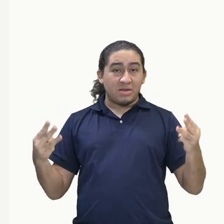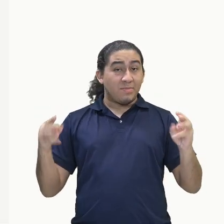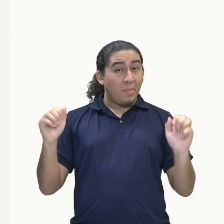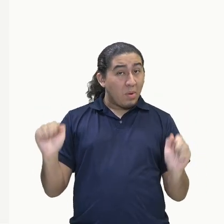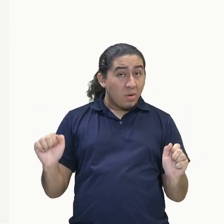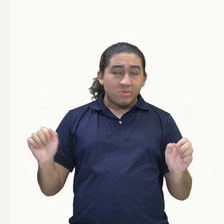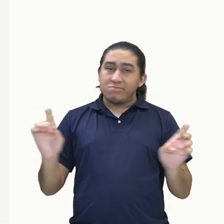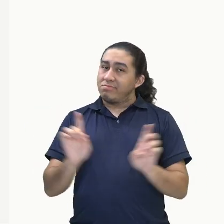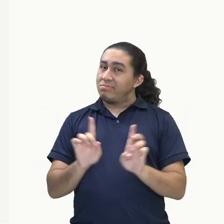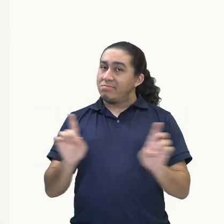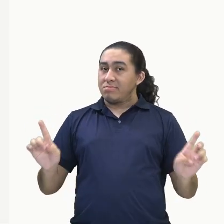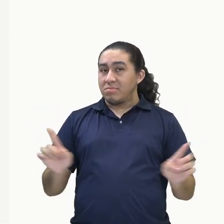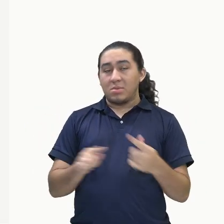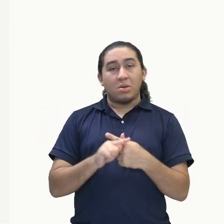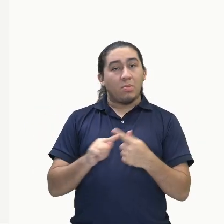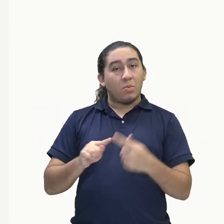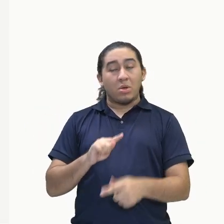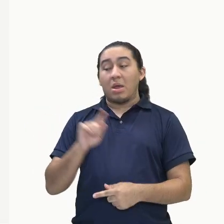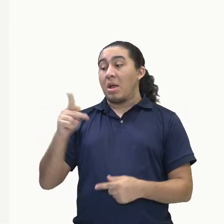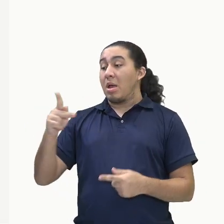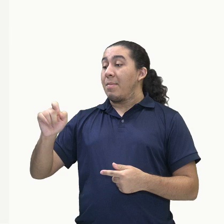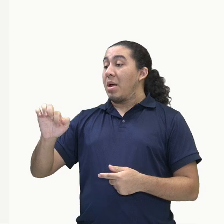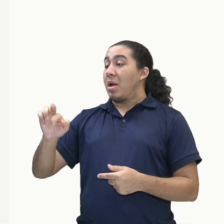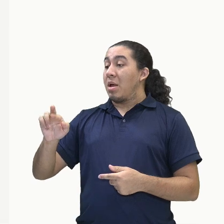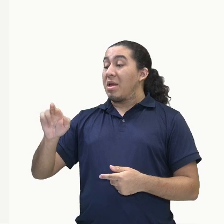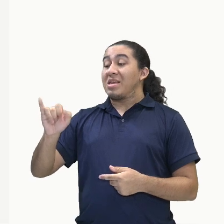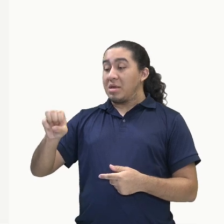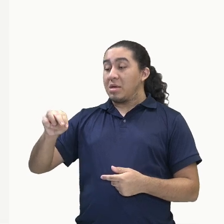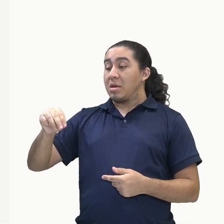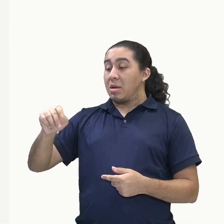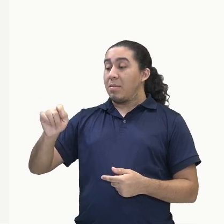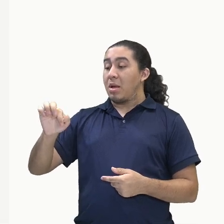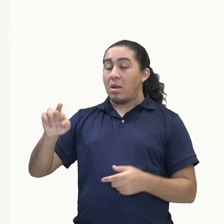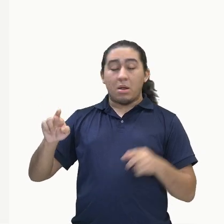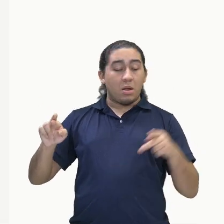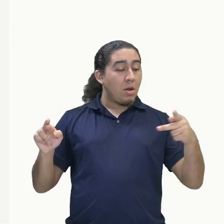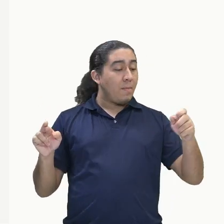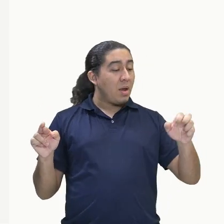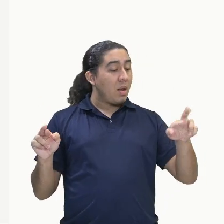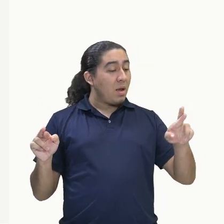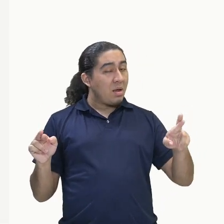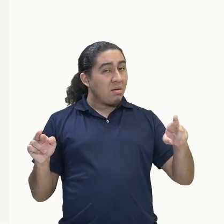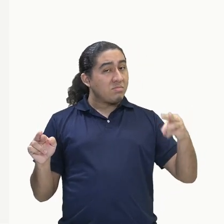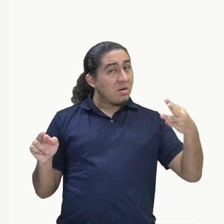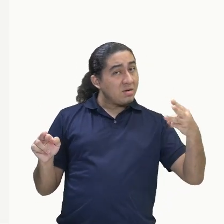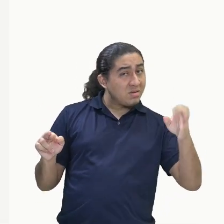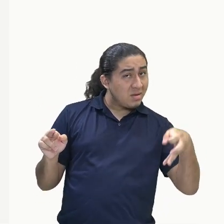Novamente, eu tenho 2 números ímpares. Então, não serve para